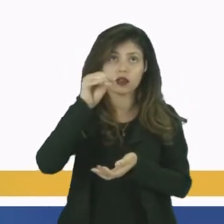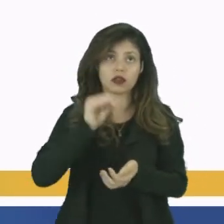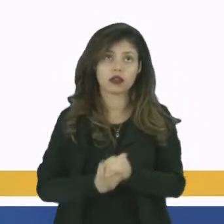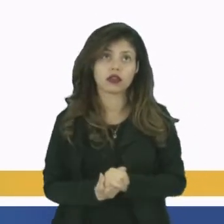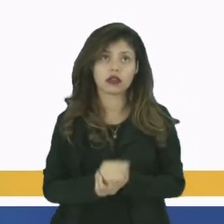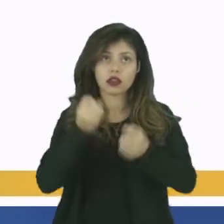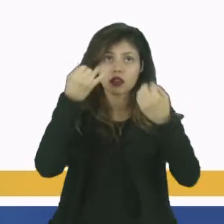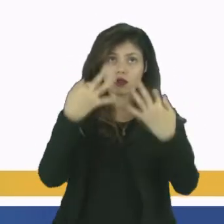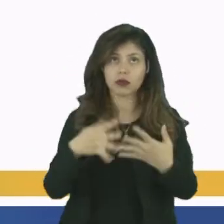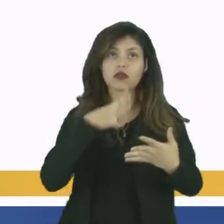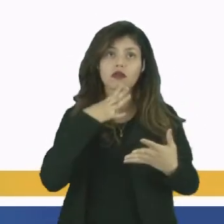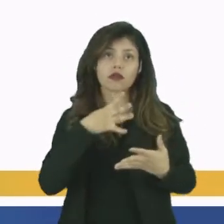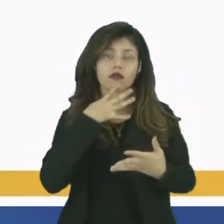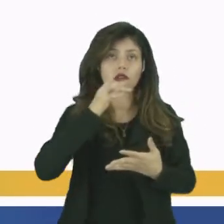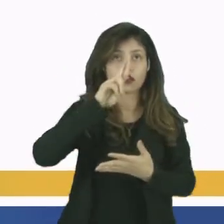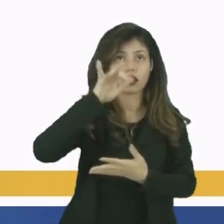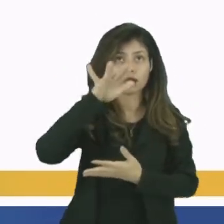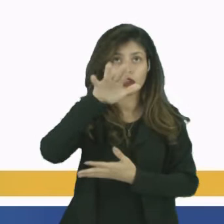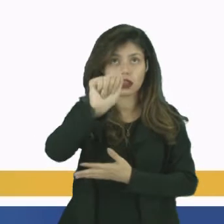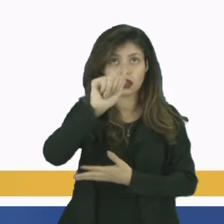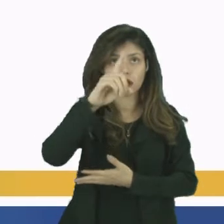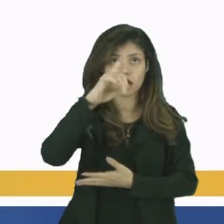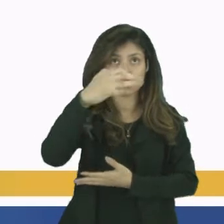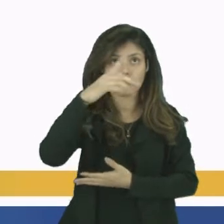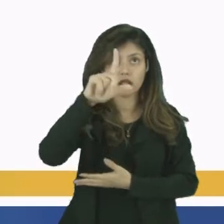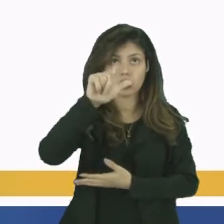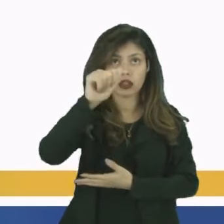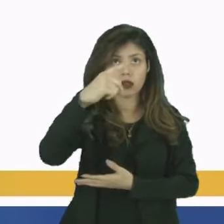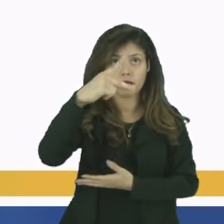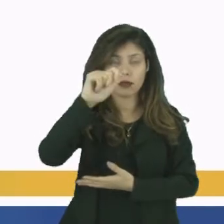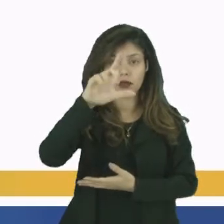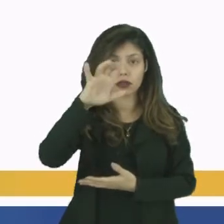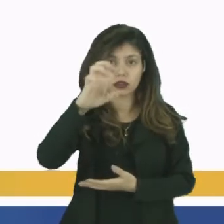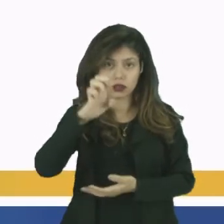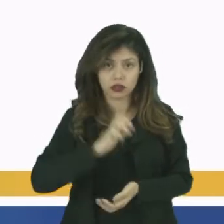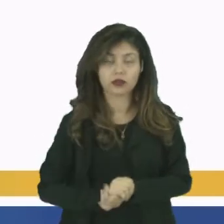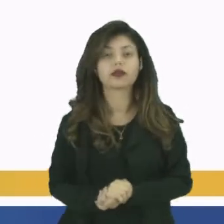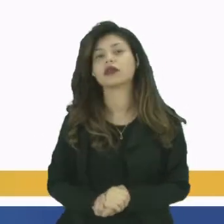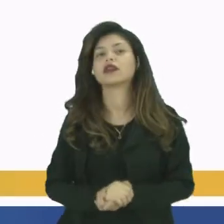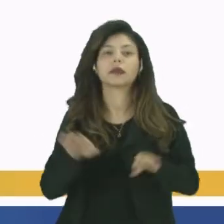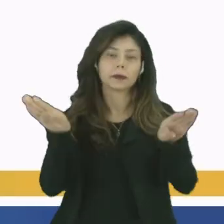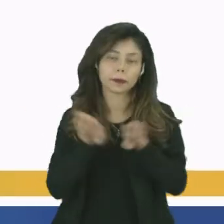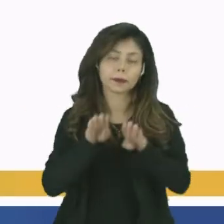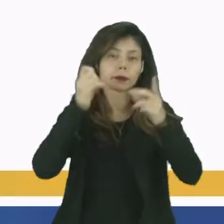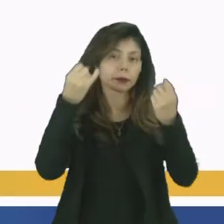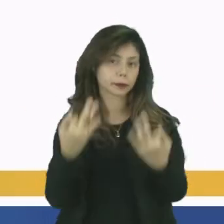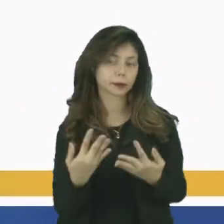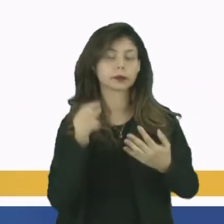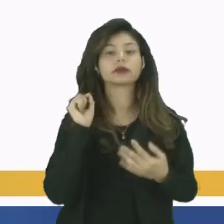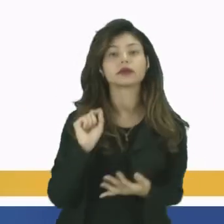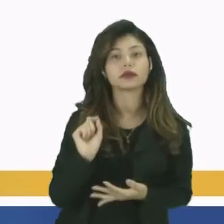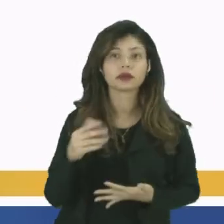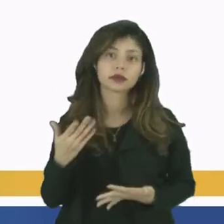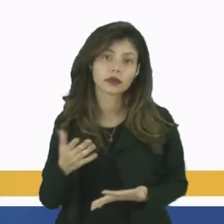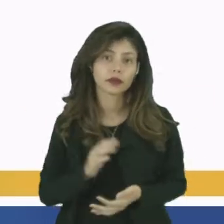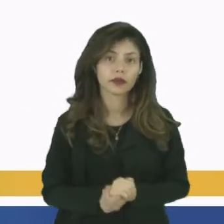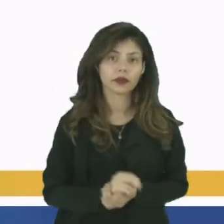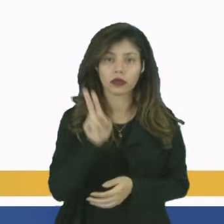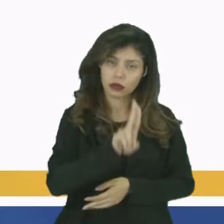essa afirmação nós chamamos de Teorema de Laplace. Então vale ressaltar aqui que